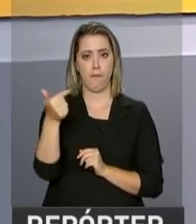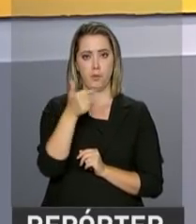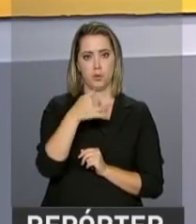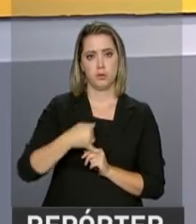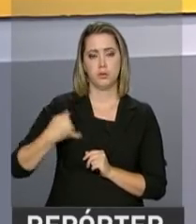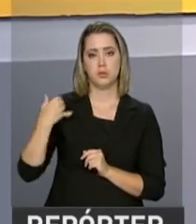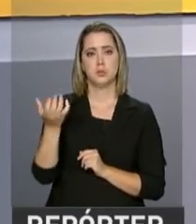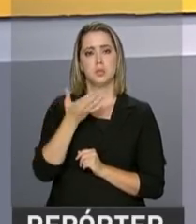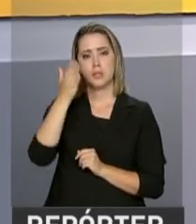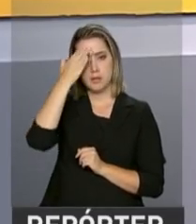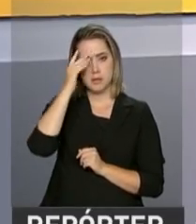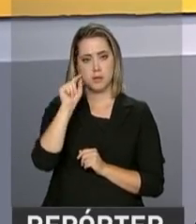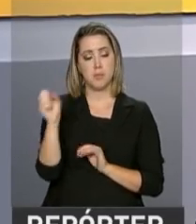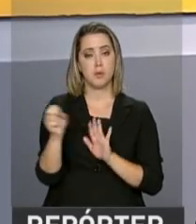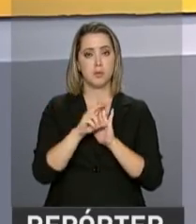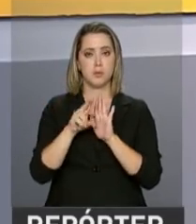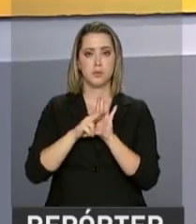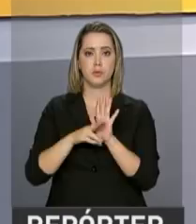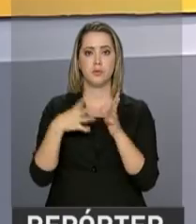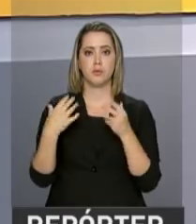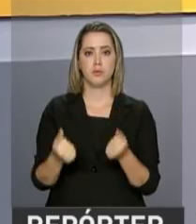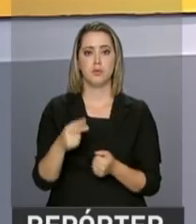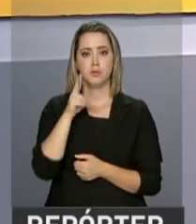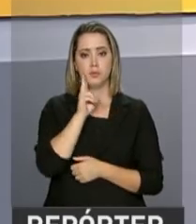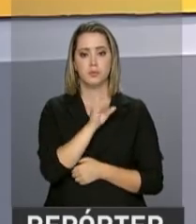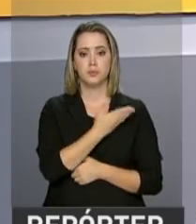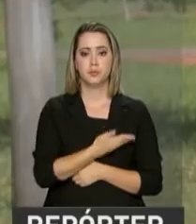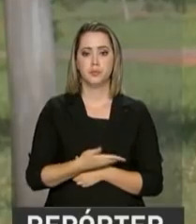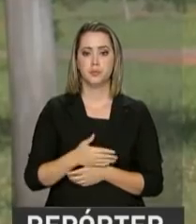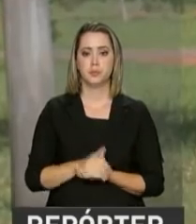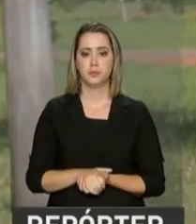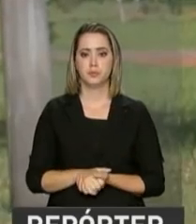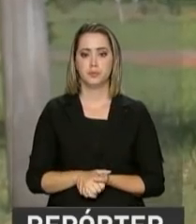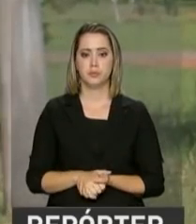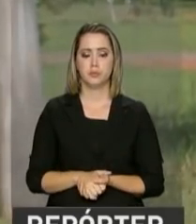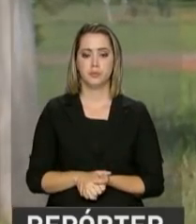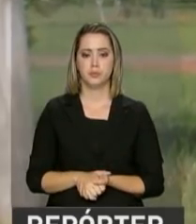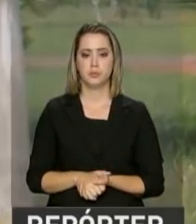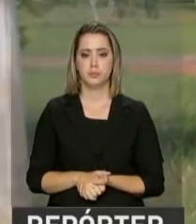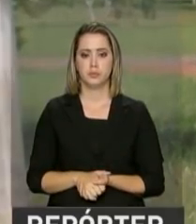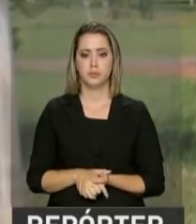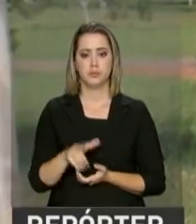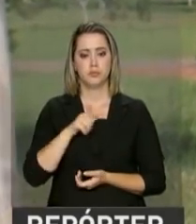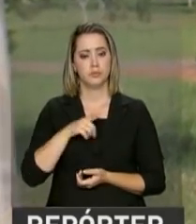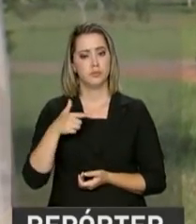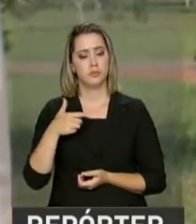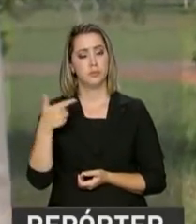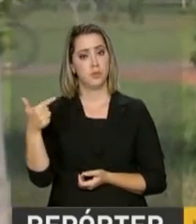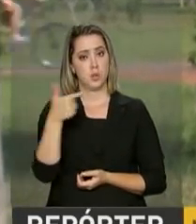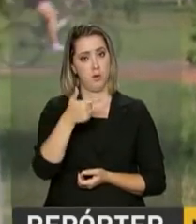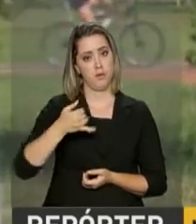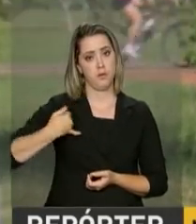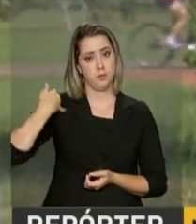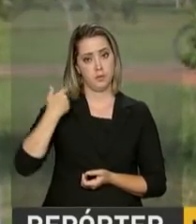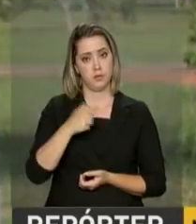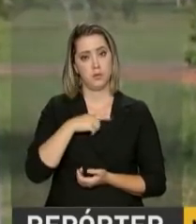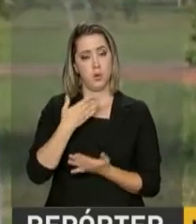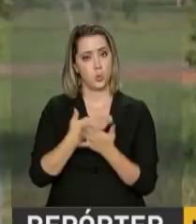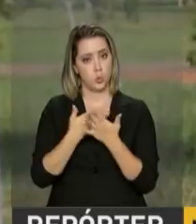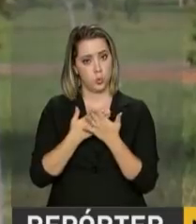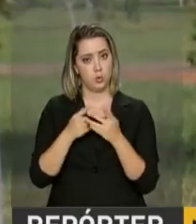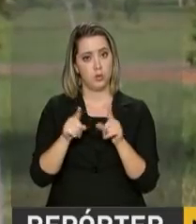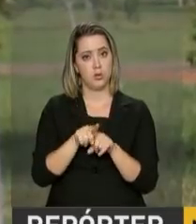interessada nessas novas regras vamos conferir Eu tenho 22 anos sou estudante e eu